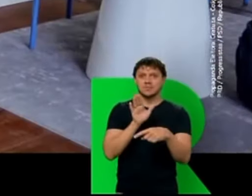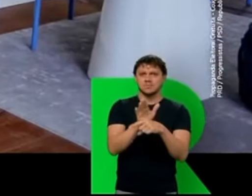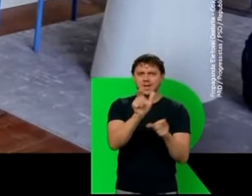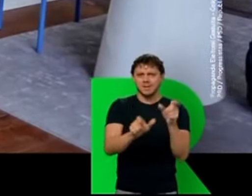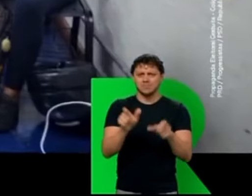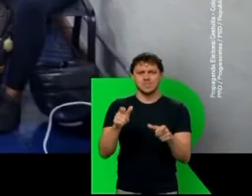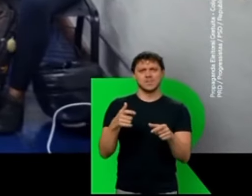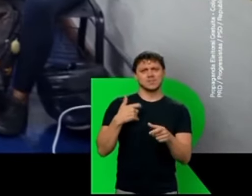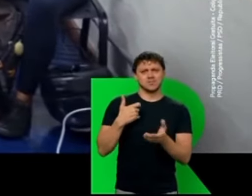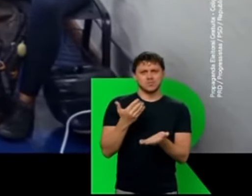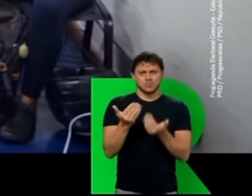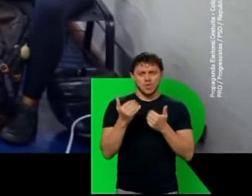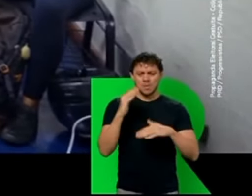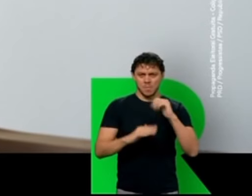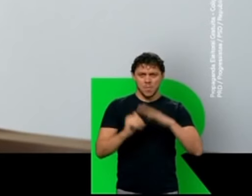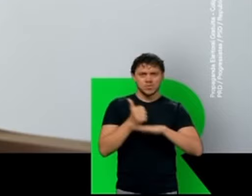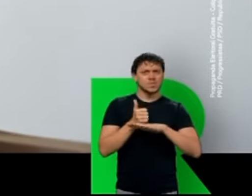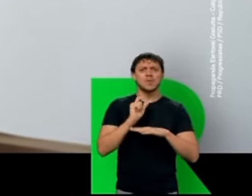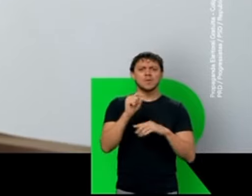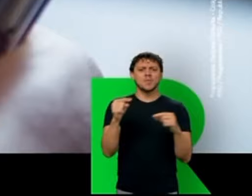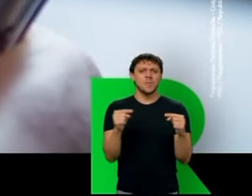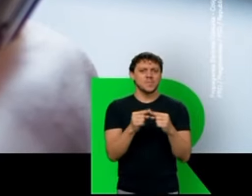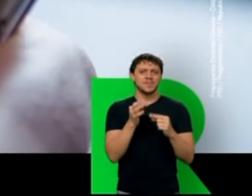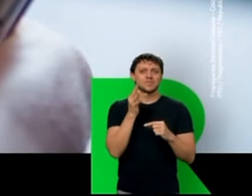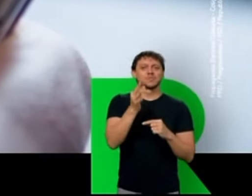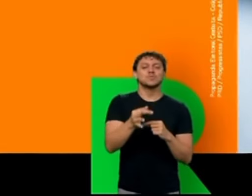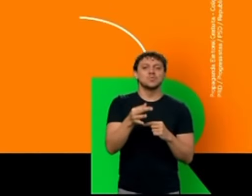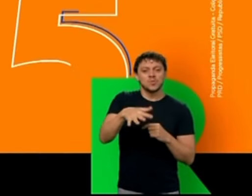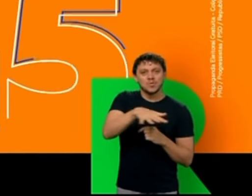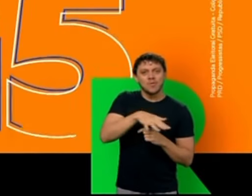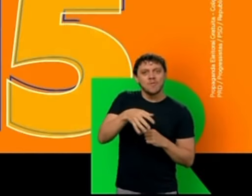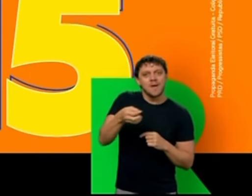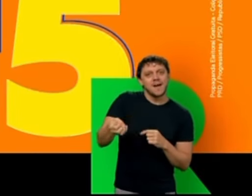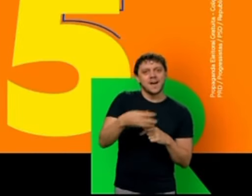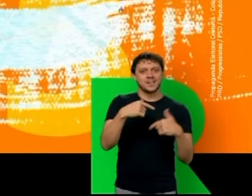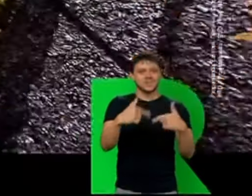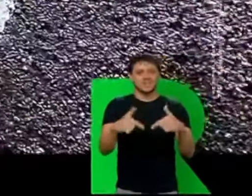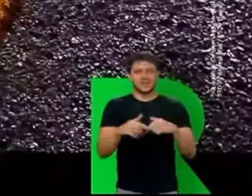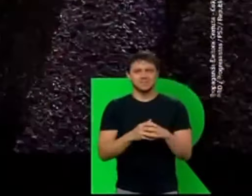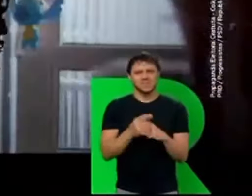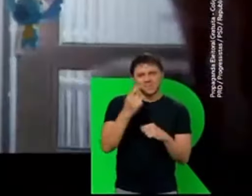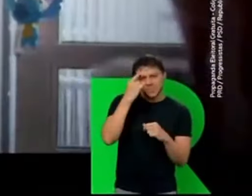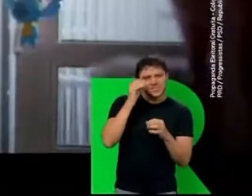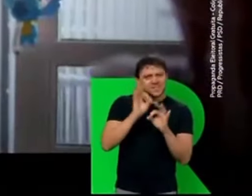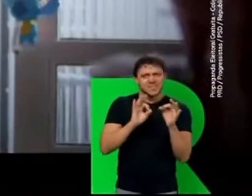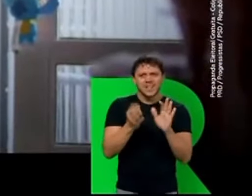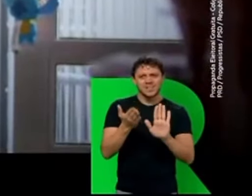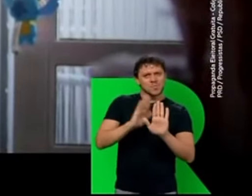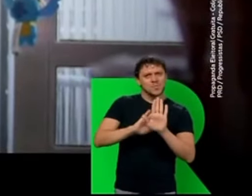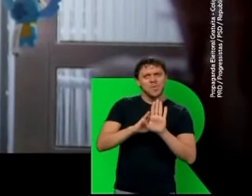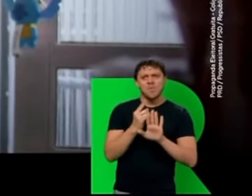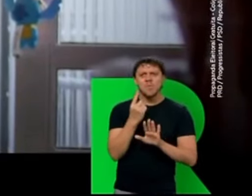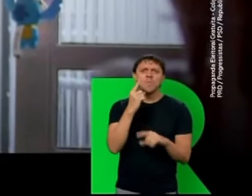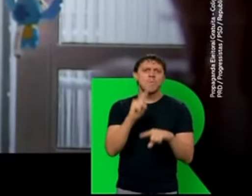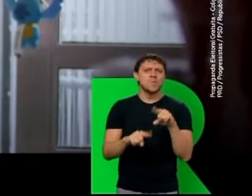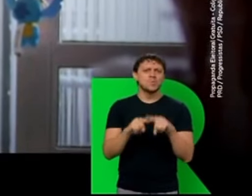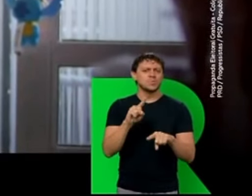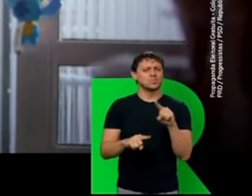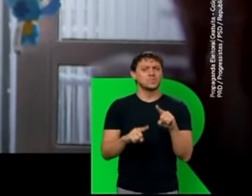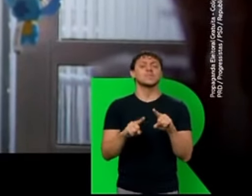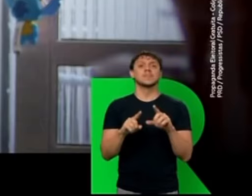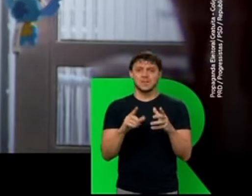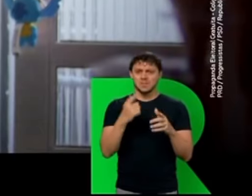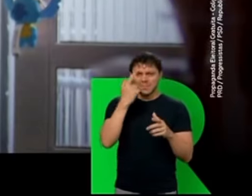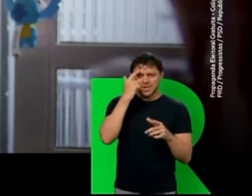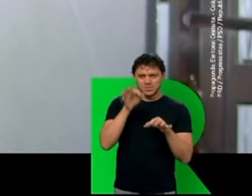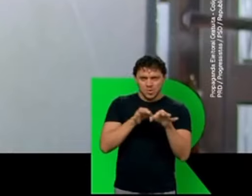vai conectar os jovens com as profissões do futuro e com esse novo mercado de trabalho. Não pensava que tinha tanta coisa por trás de um